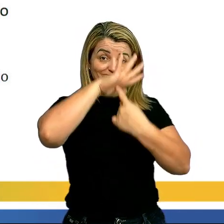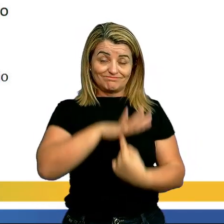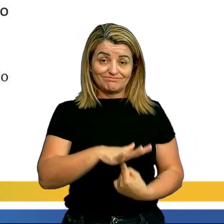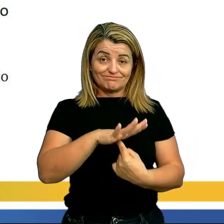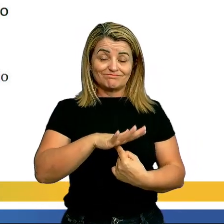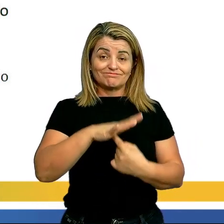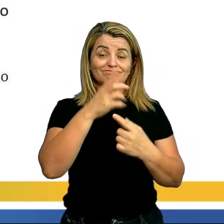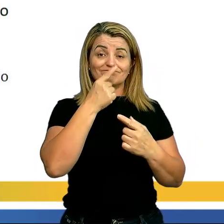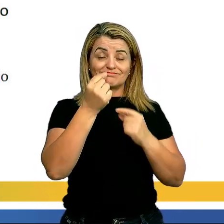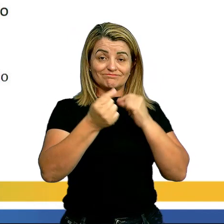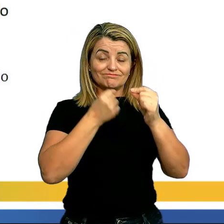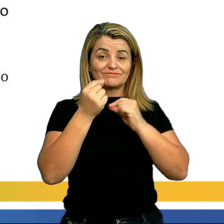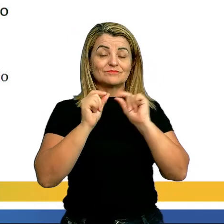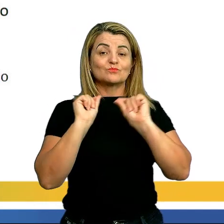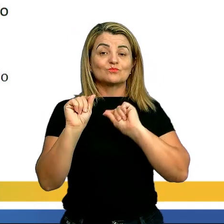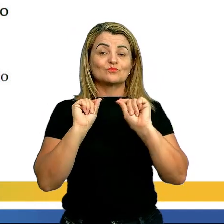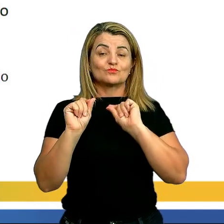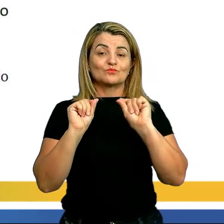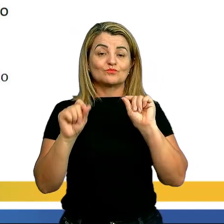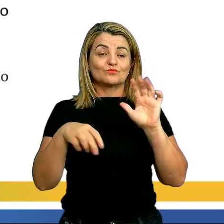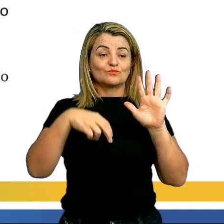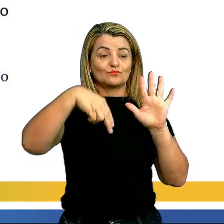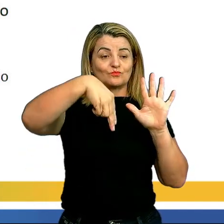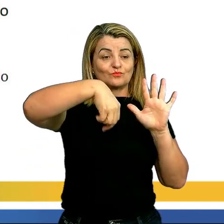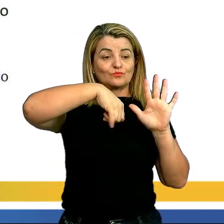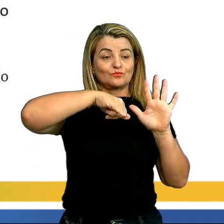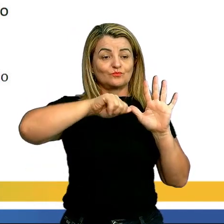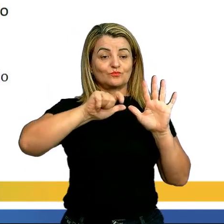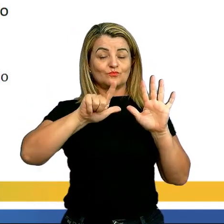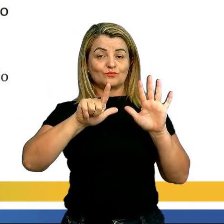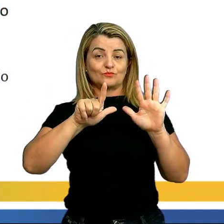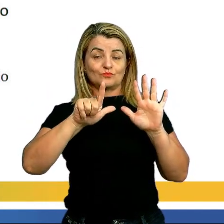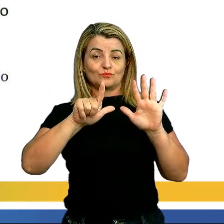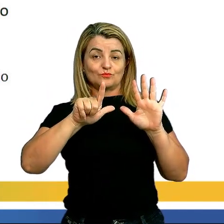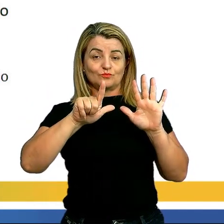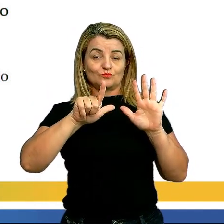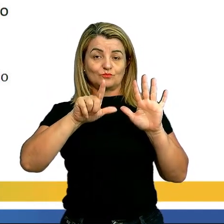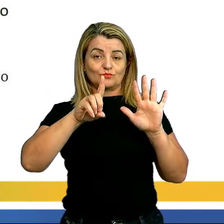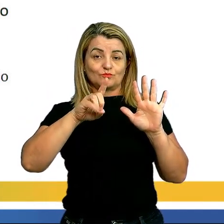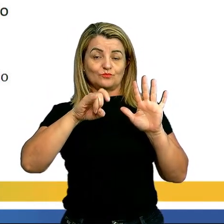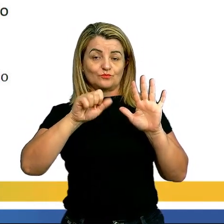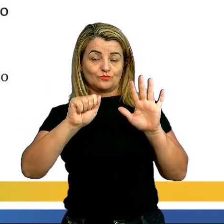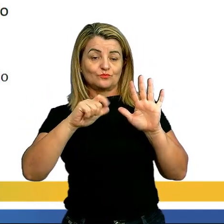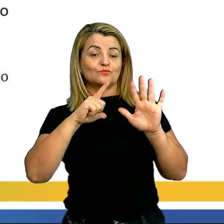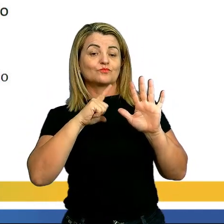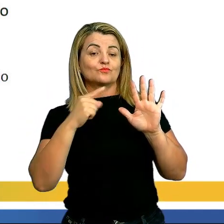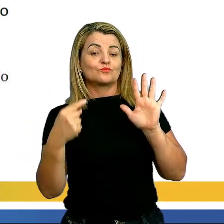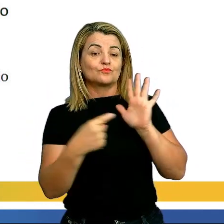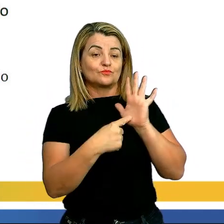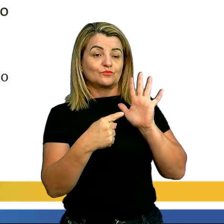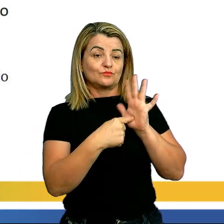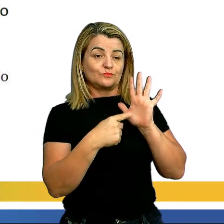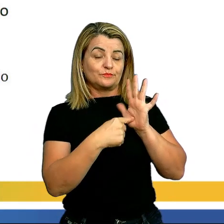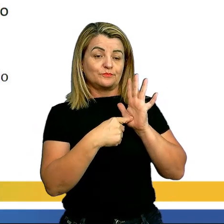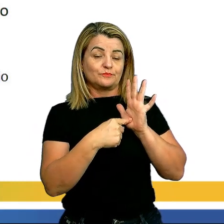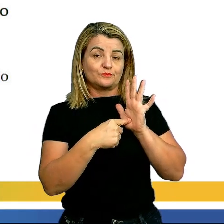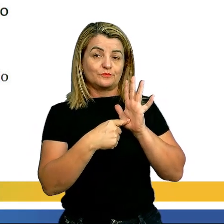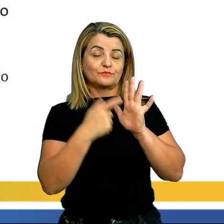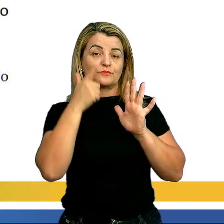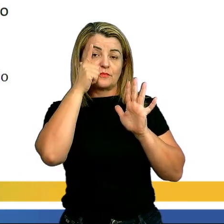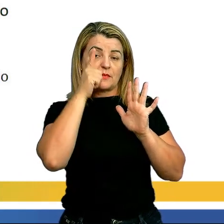vai citar também o New Deal, né? Que foi a forma como o Franklin Delano Roosevelt